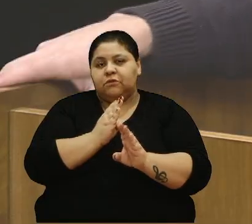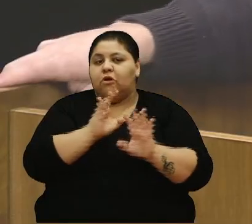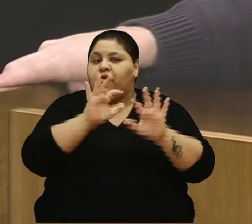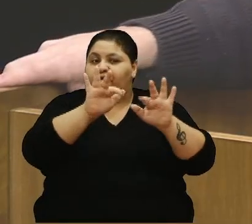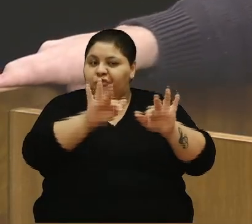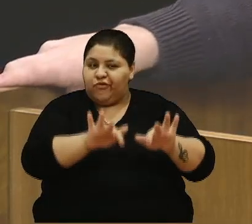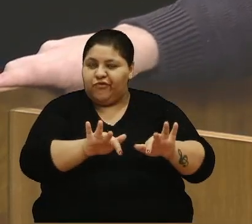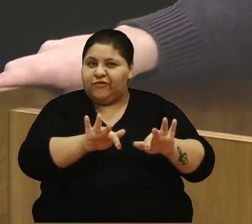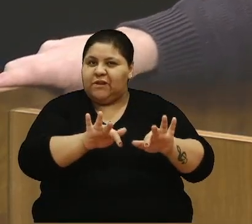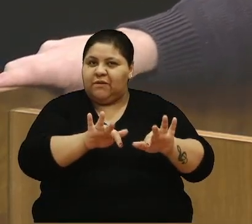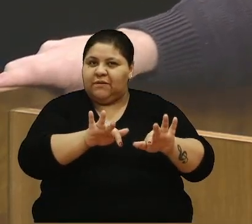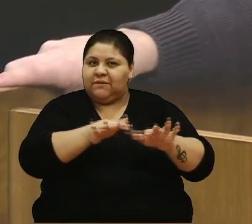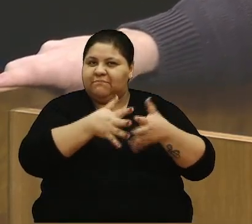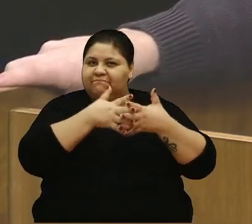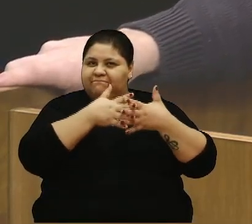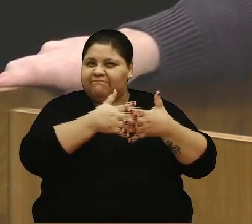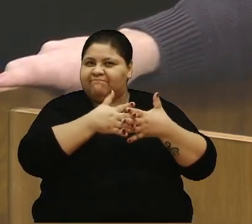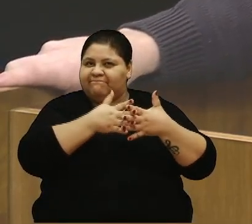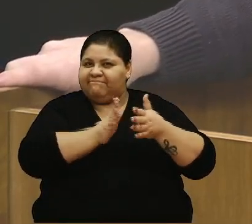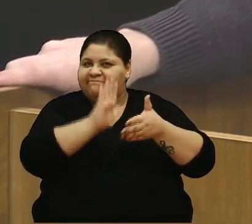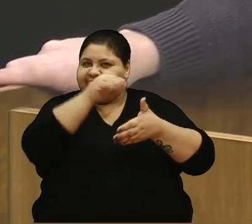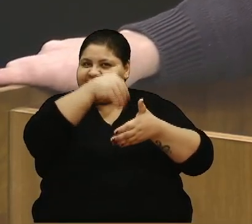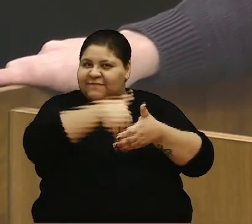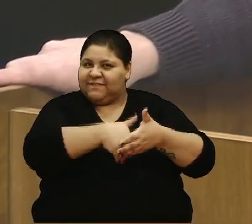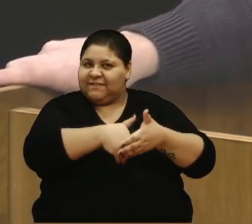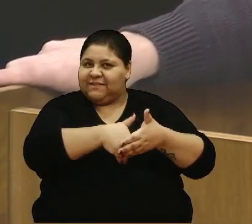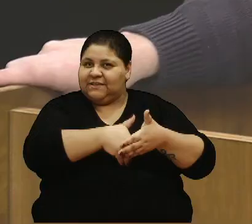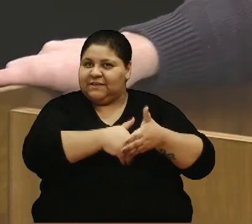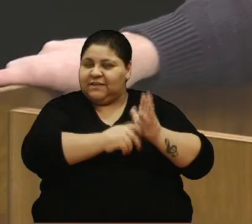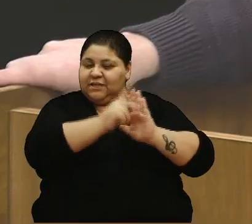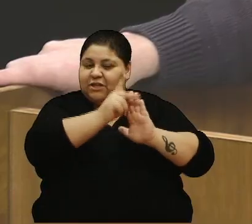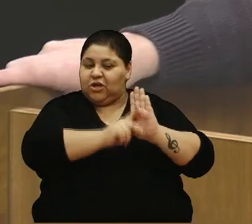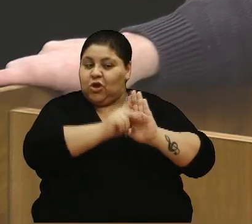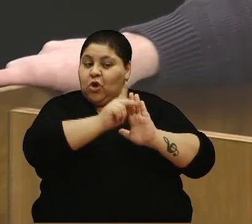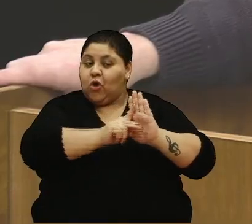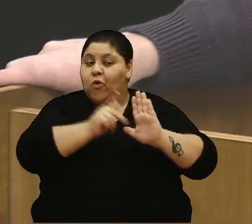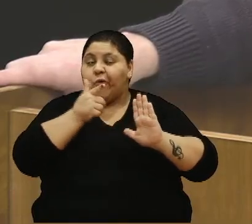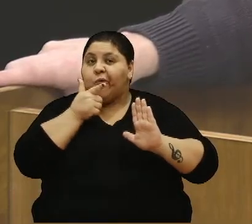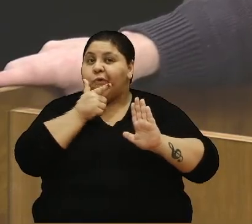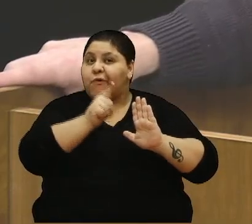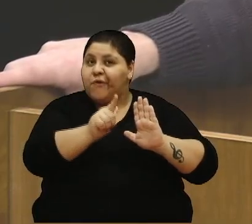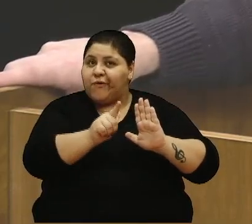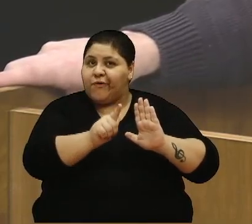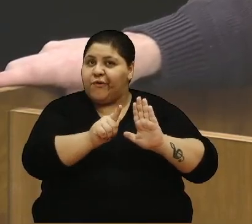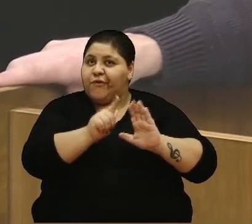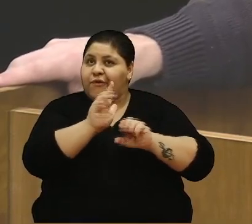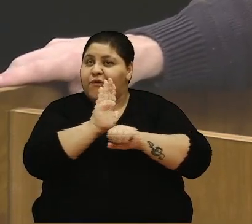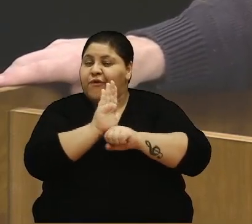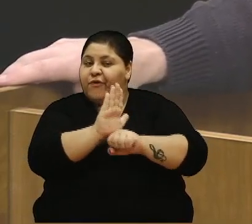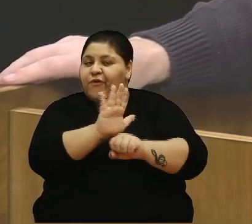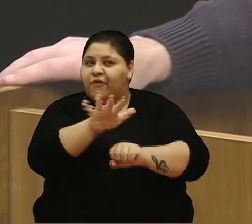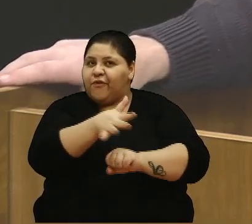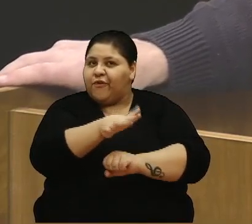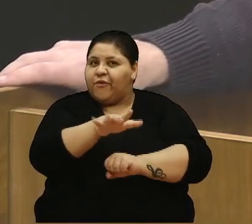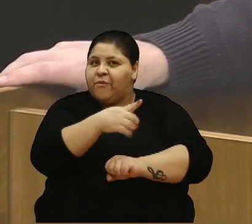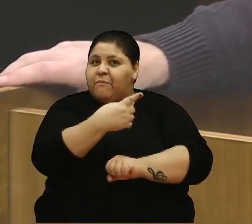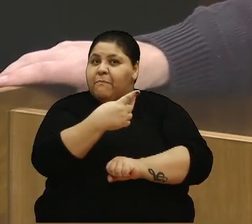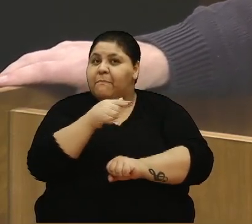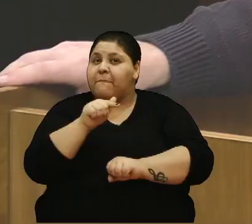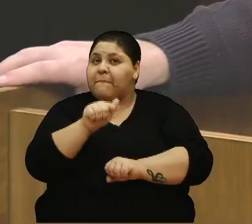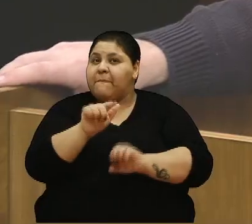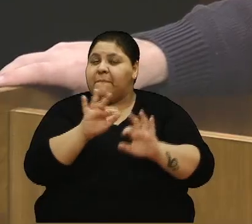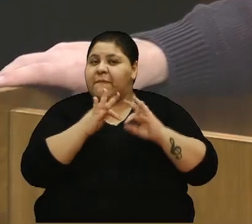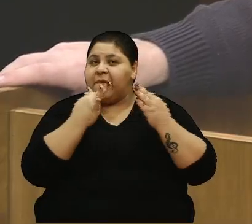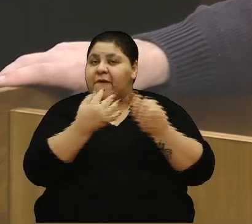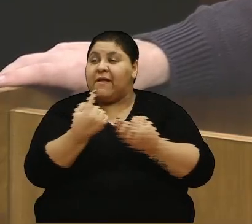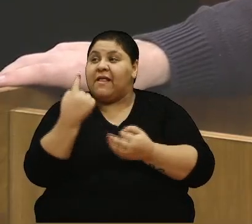desse aglomerado, dentro do Habita Caxias, nós vamos conseguir, então, contemplar em torno de 1.000 famílias. Na